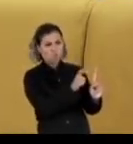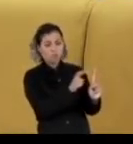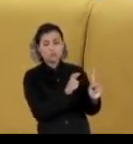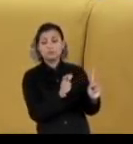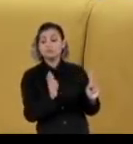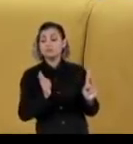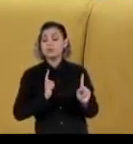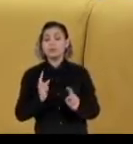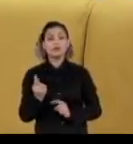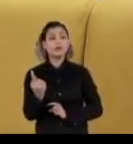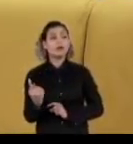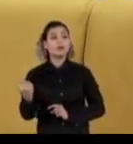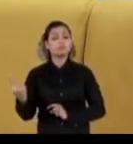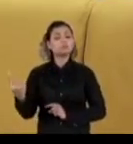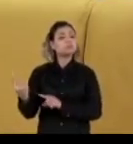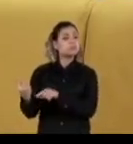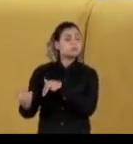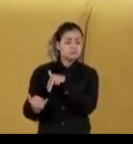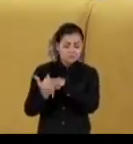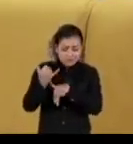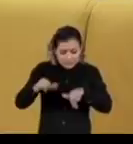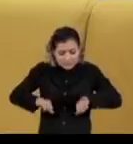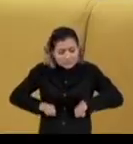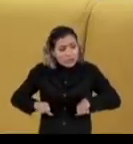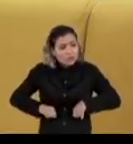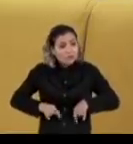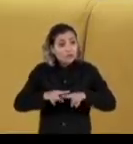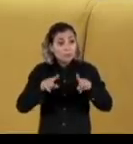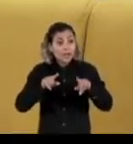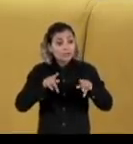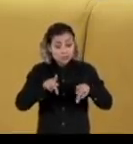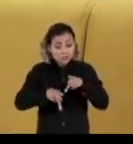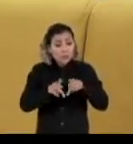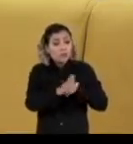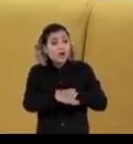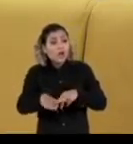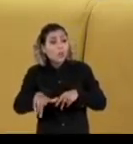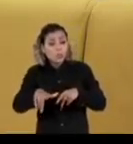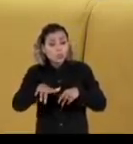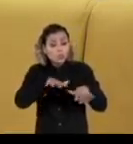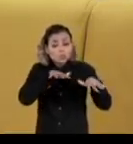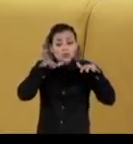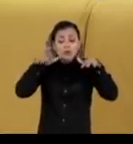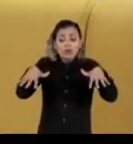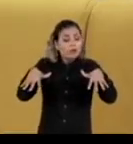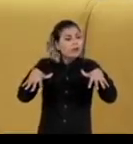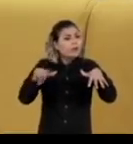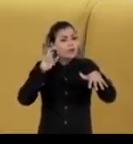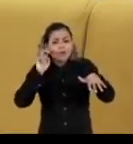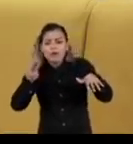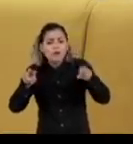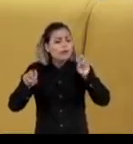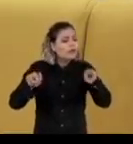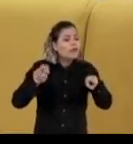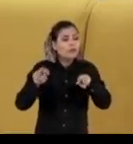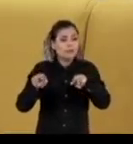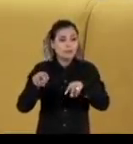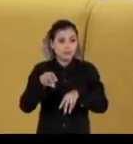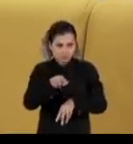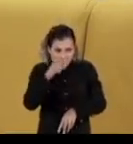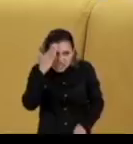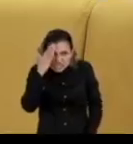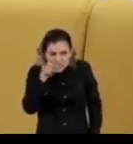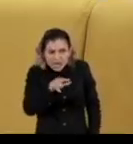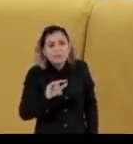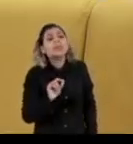muitos espectadores. Estes meninos espectadores, quando perguntados se eles sabem que o que